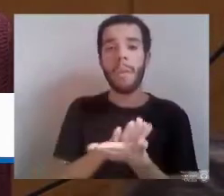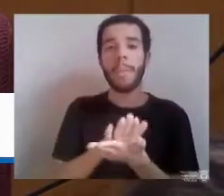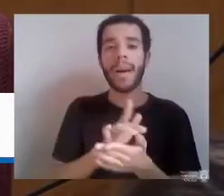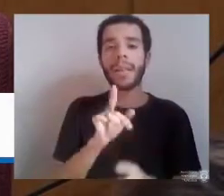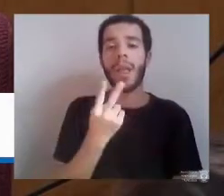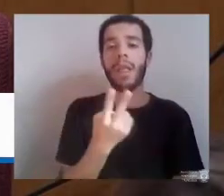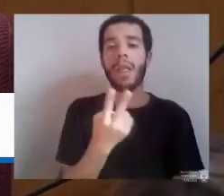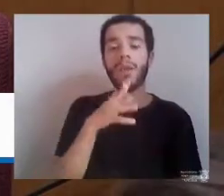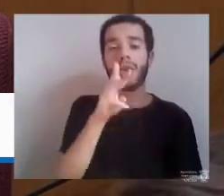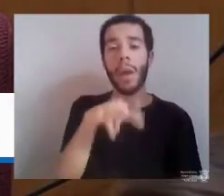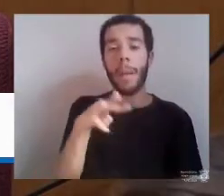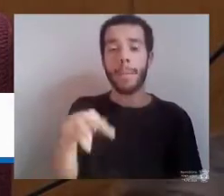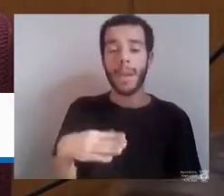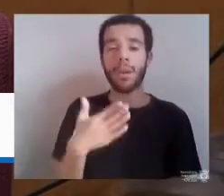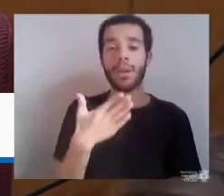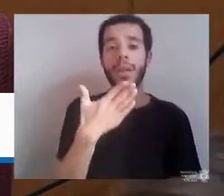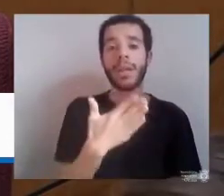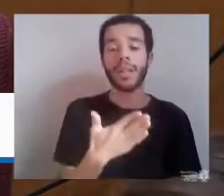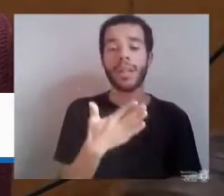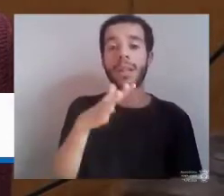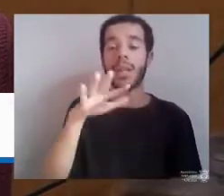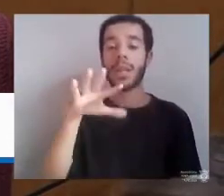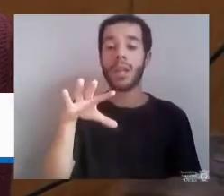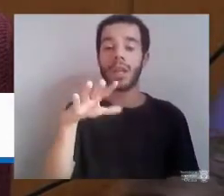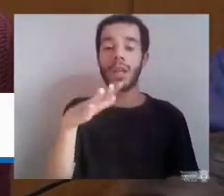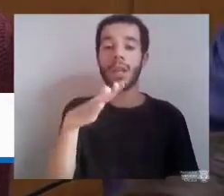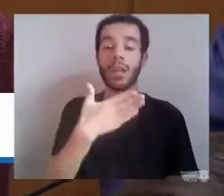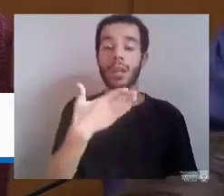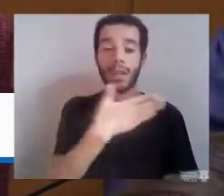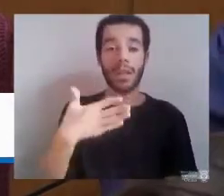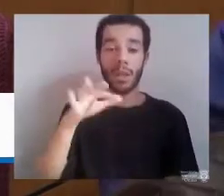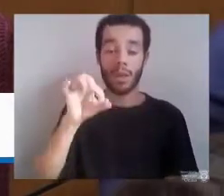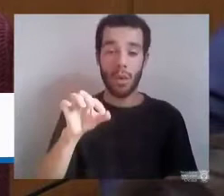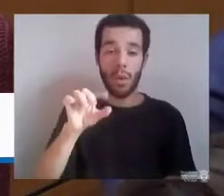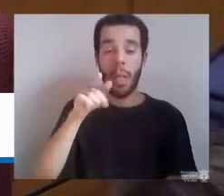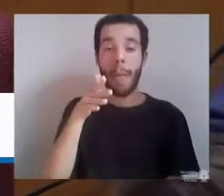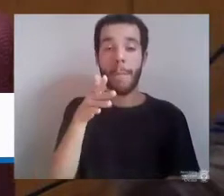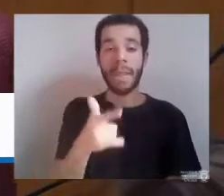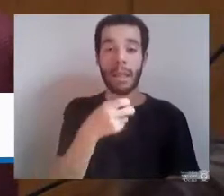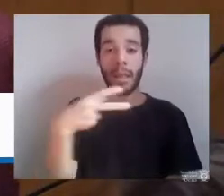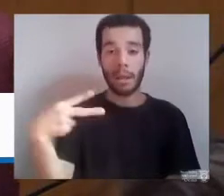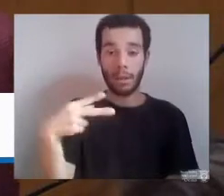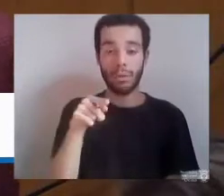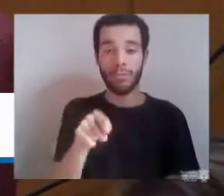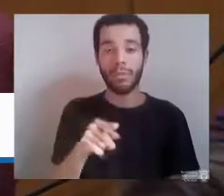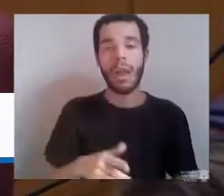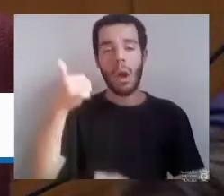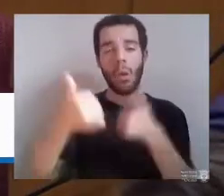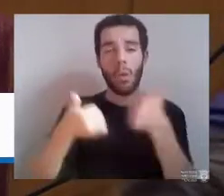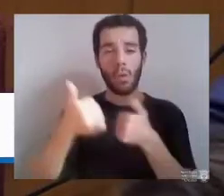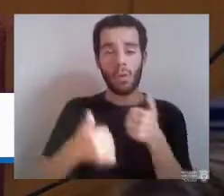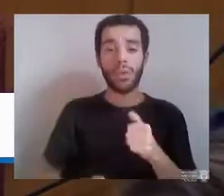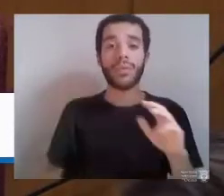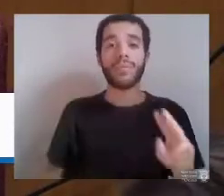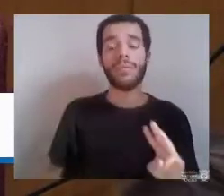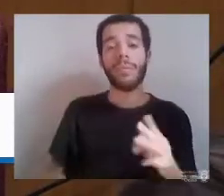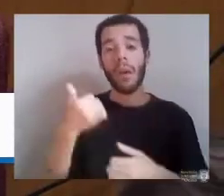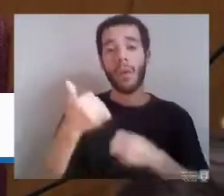2.118.000 euros. Relativamente a este concurso, três concorrentes não apresentaram